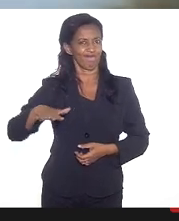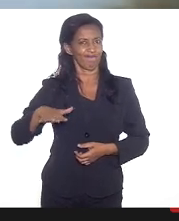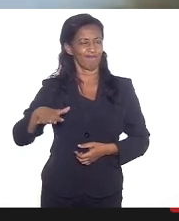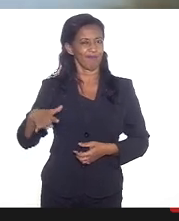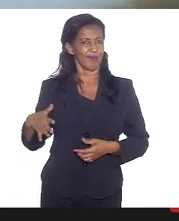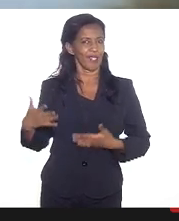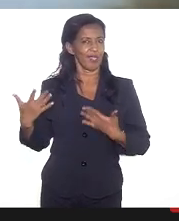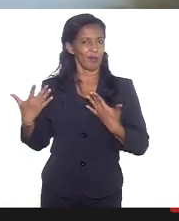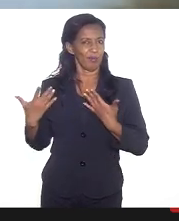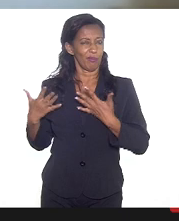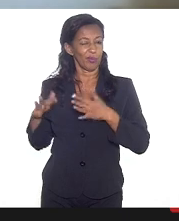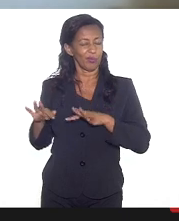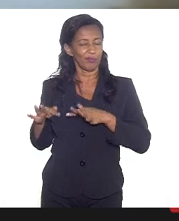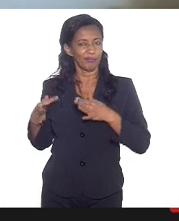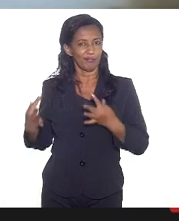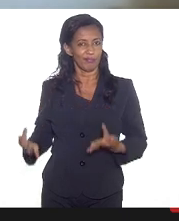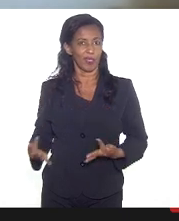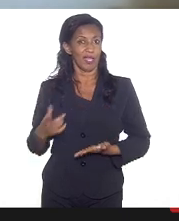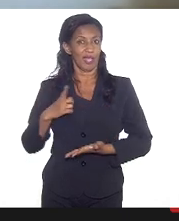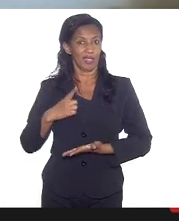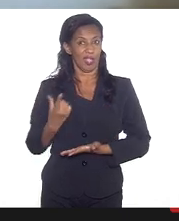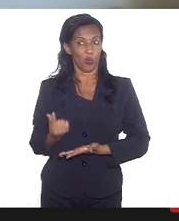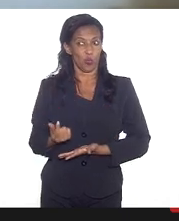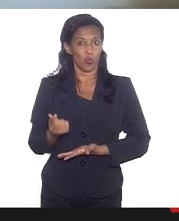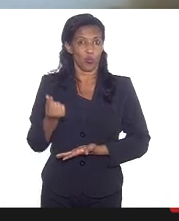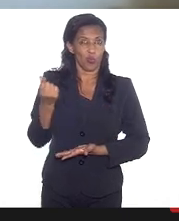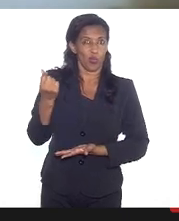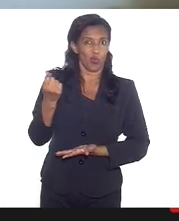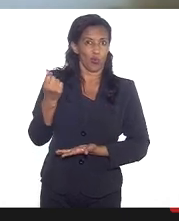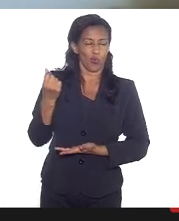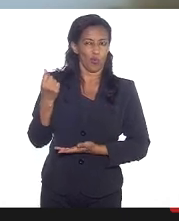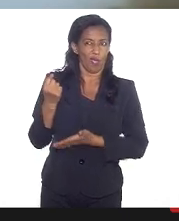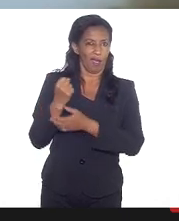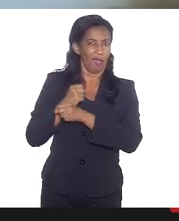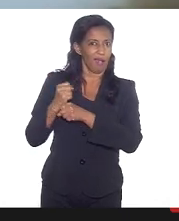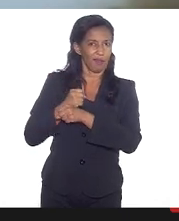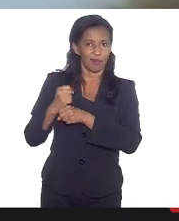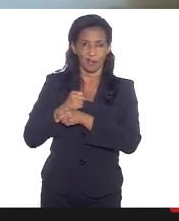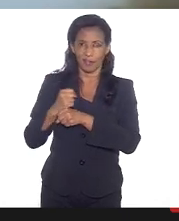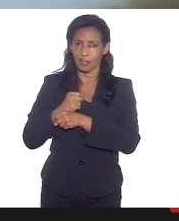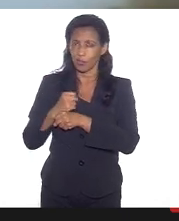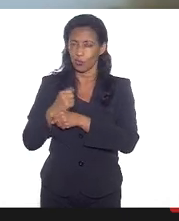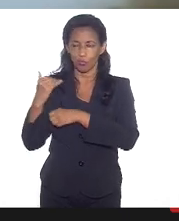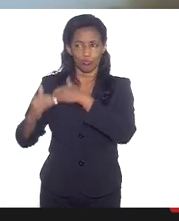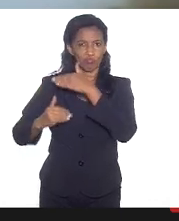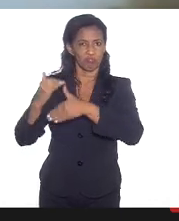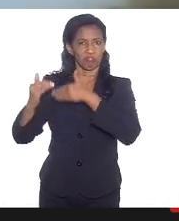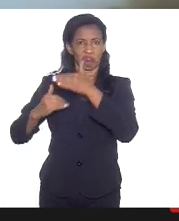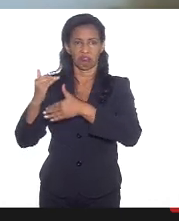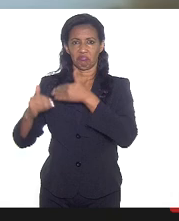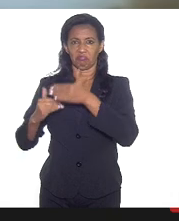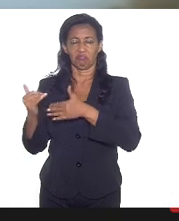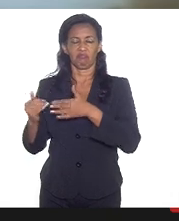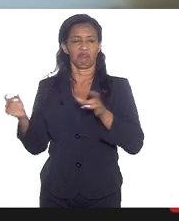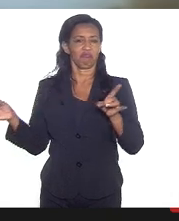E tem aí um grande grupo empresarial que há décadas se locupleta disso.